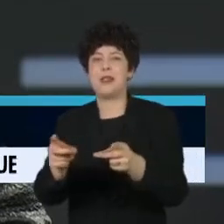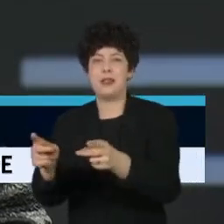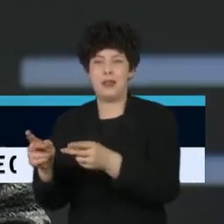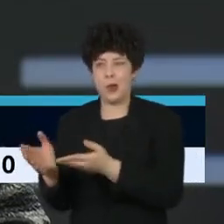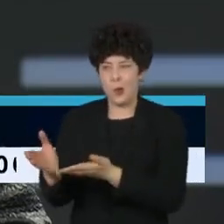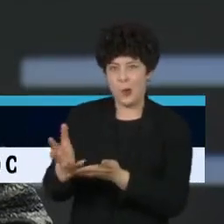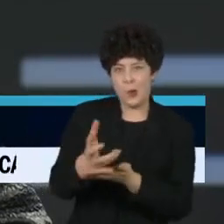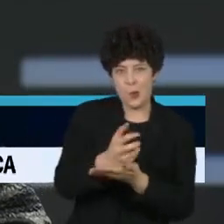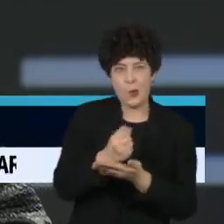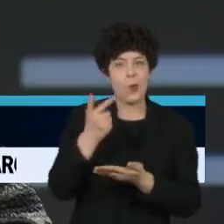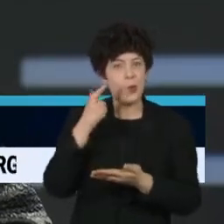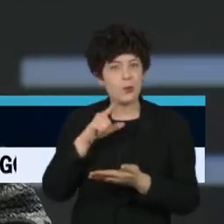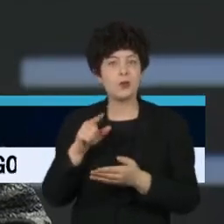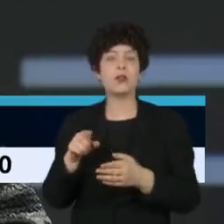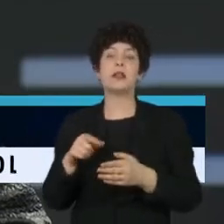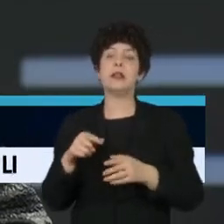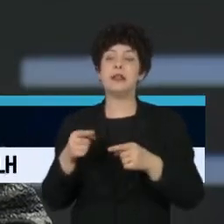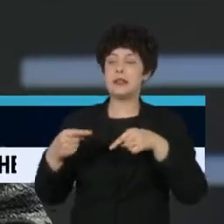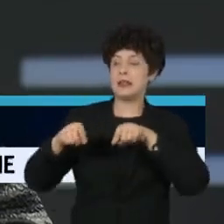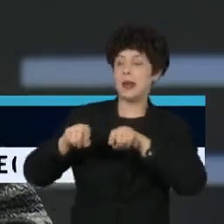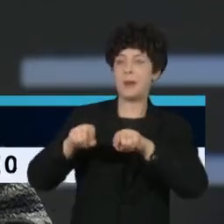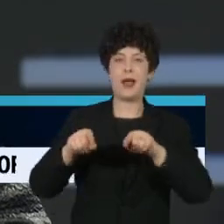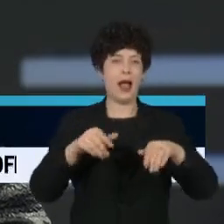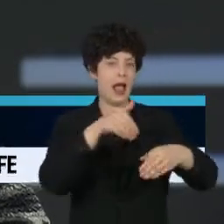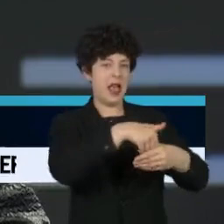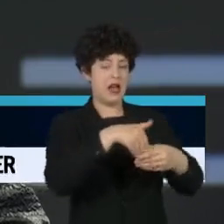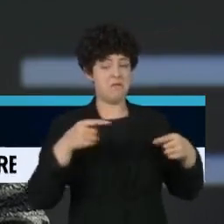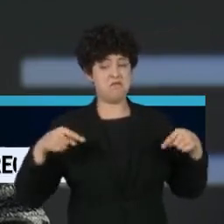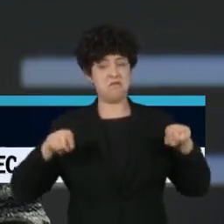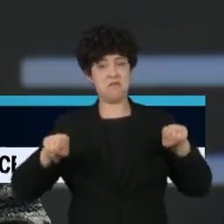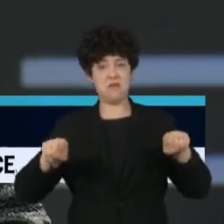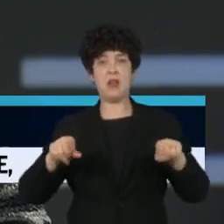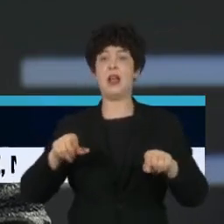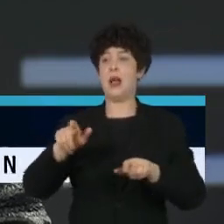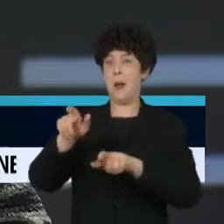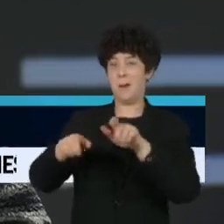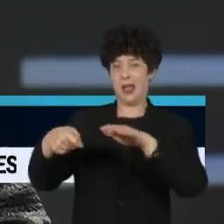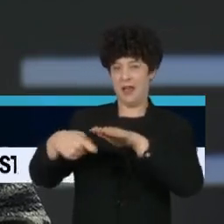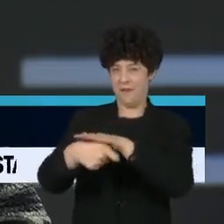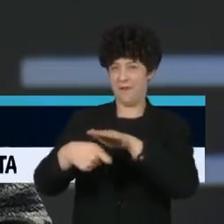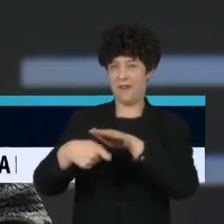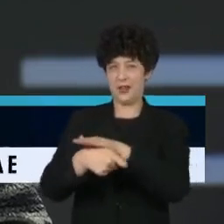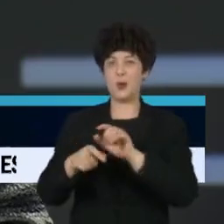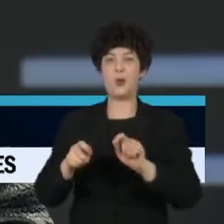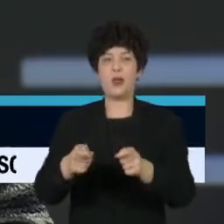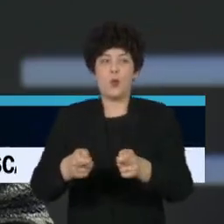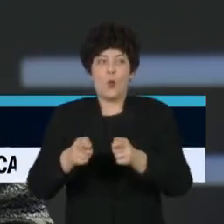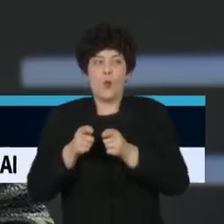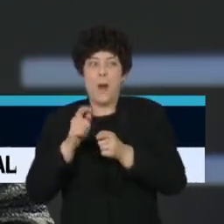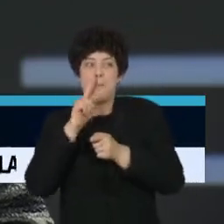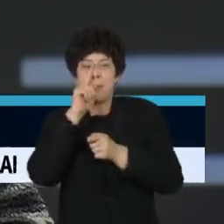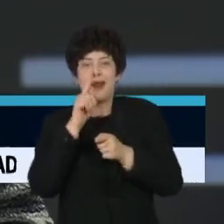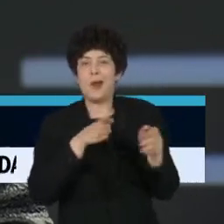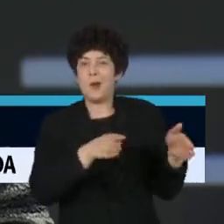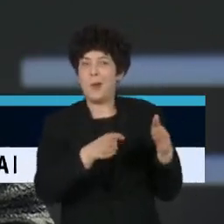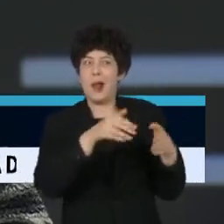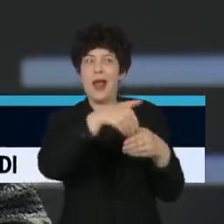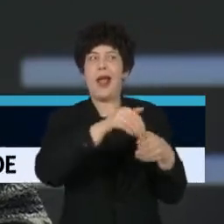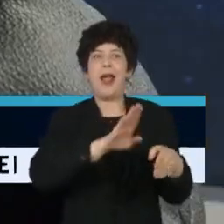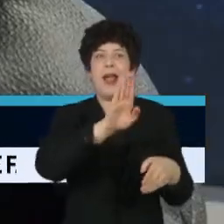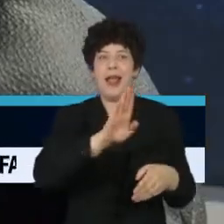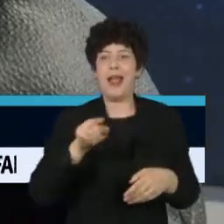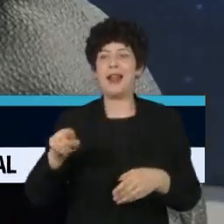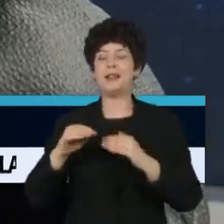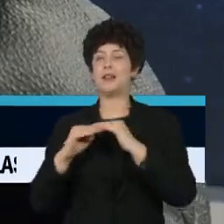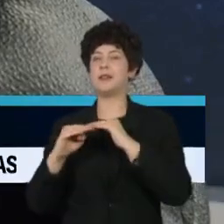empresa concomitantemente com o processo eleitoral a gente sabe que investidores têm aversão a risco e eles gostam